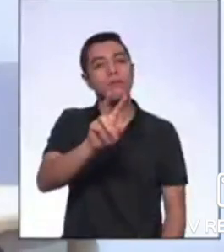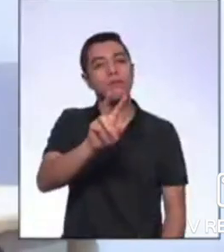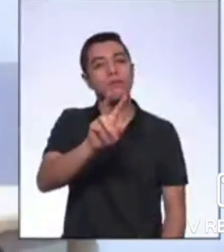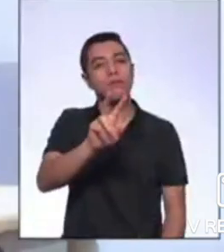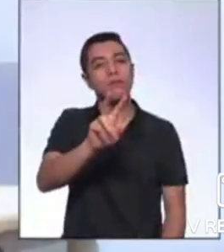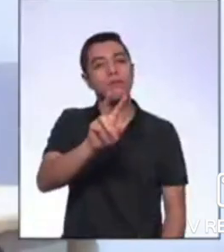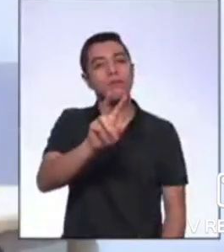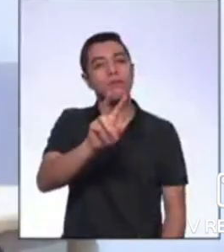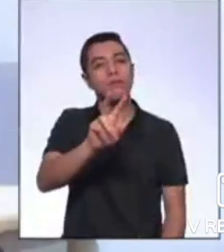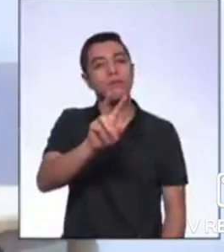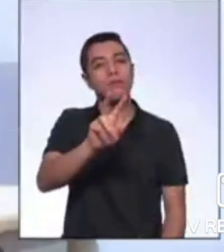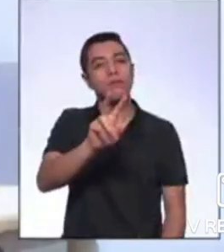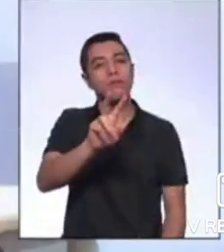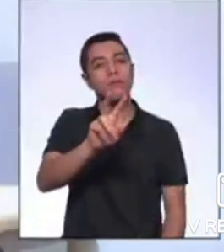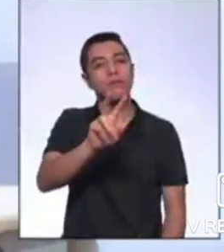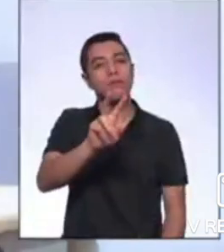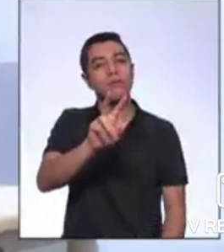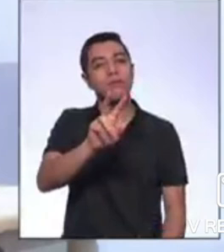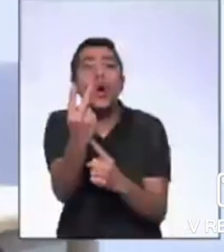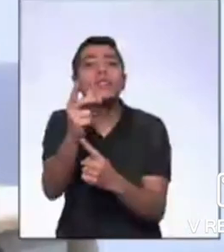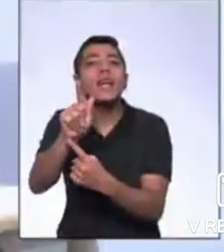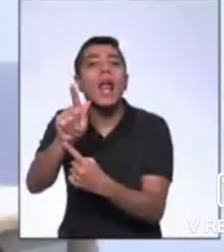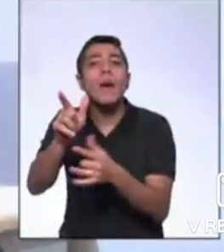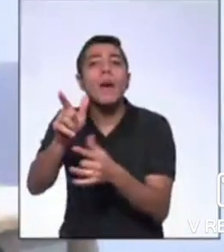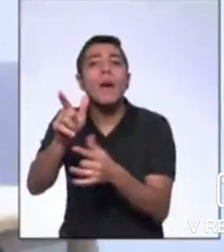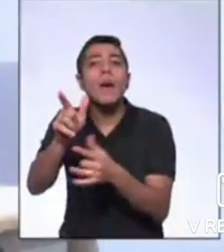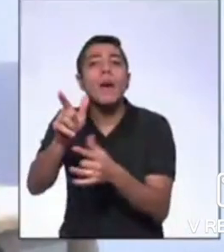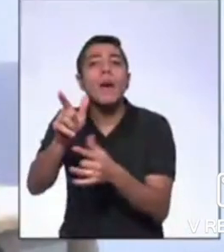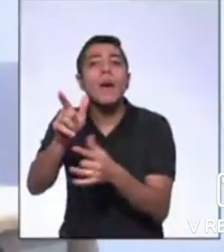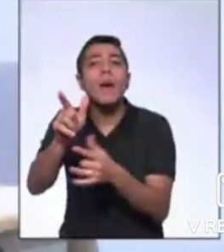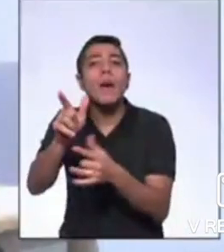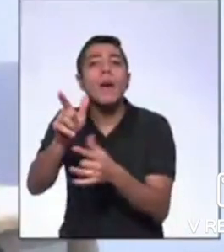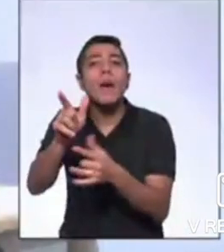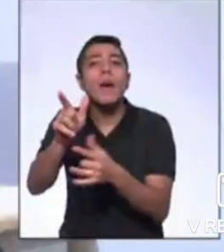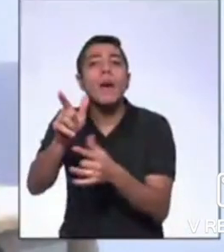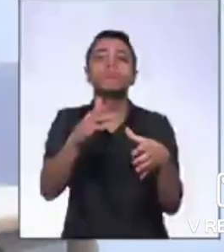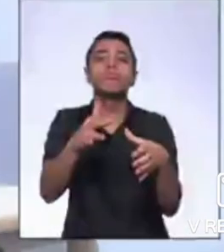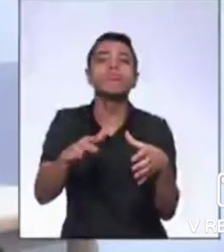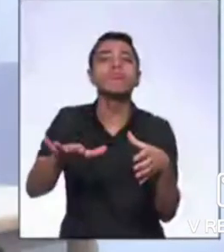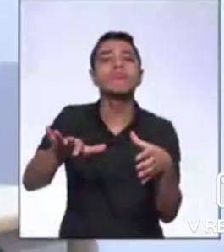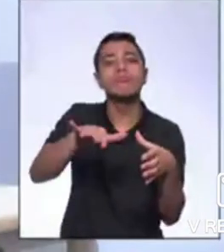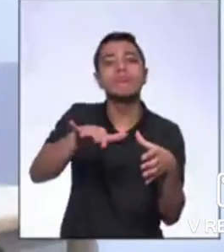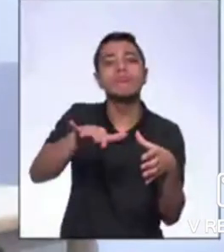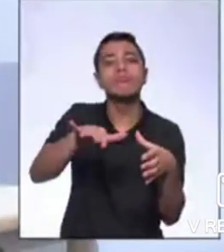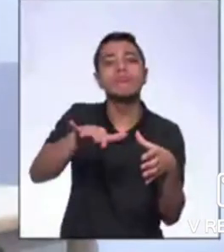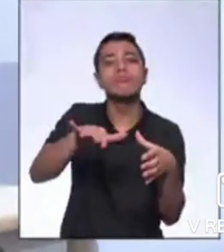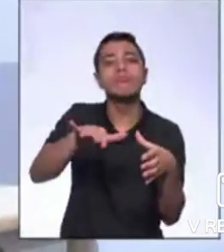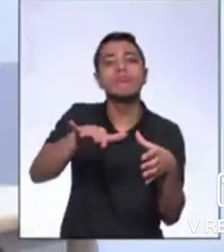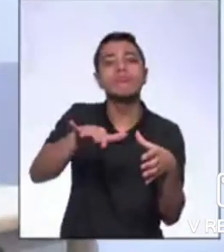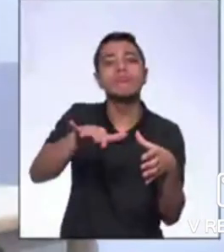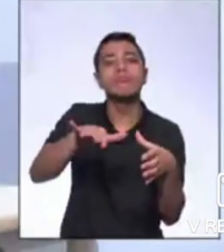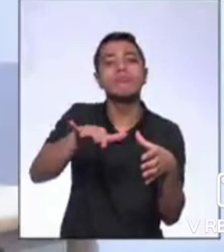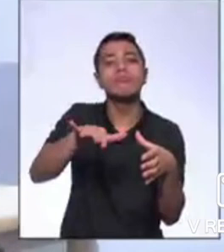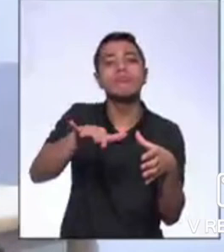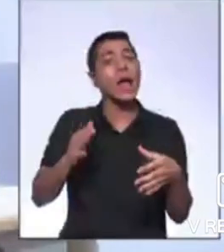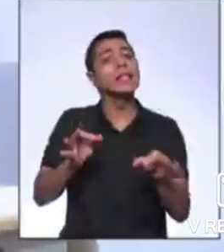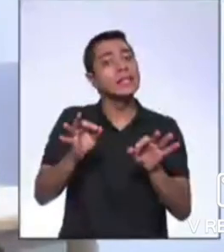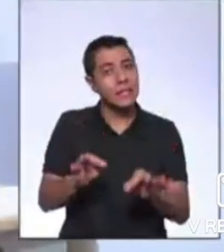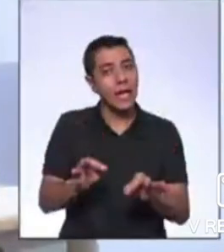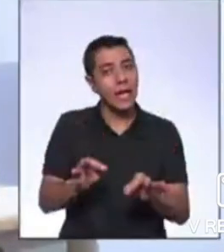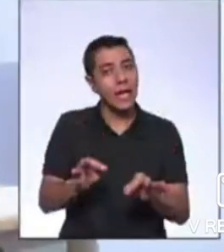duas fases, fases diferentes. Eu vou ter aqui a solução em cima, solução homogênea. E embaixo eu vou ver uma